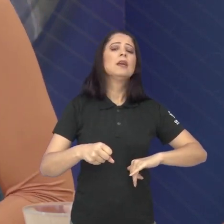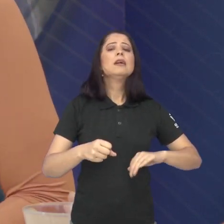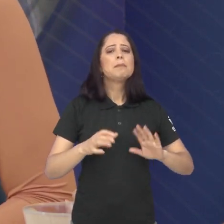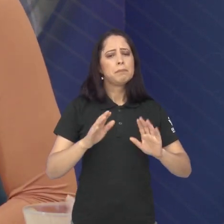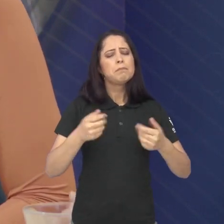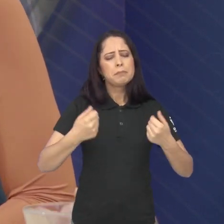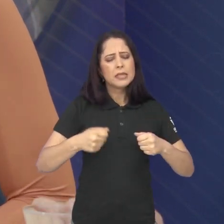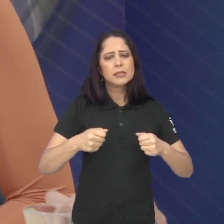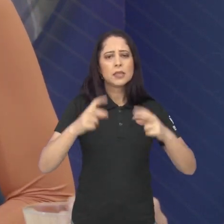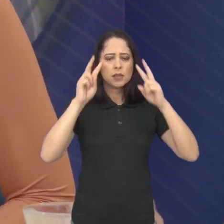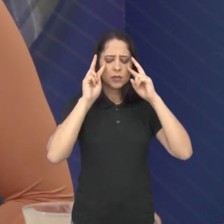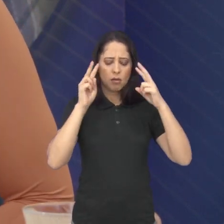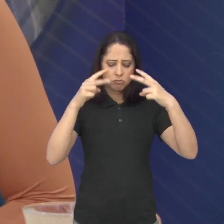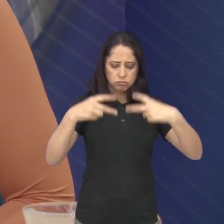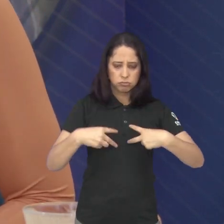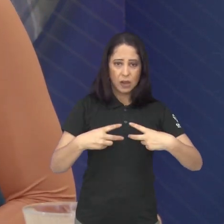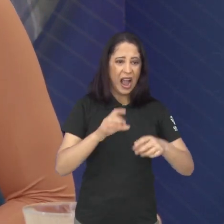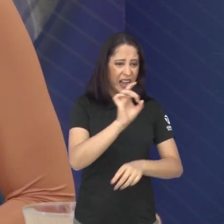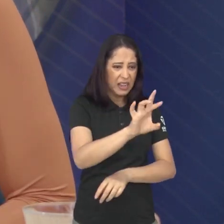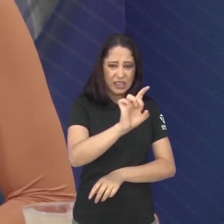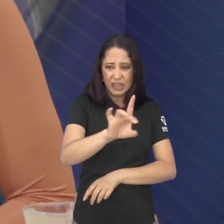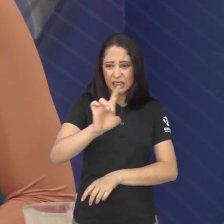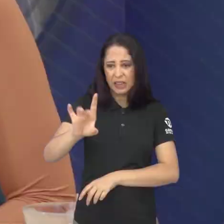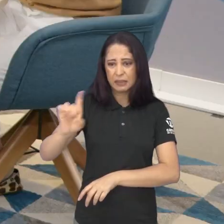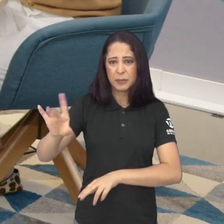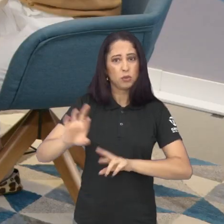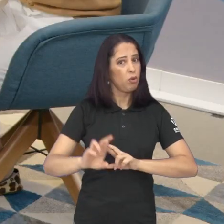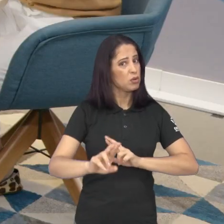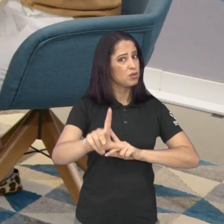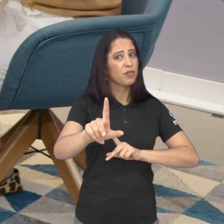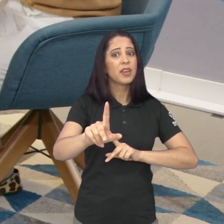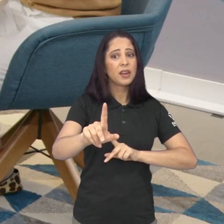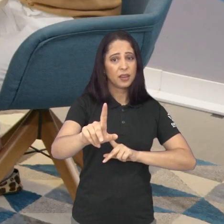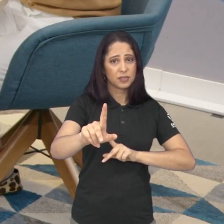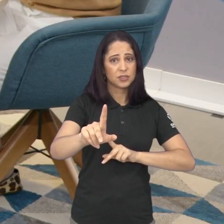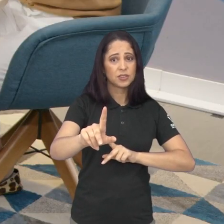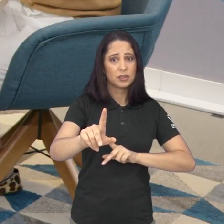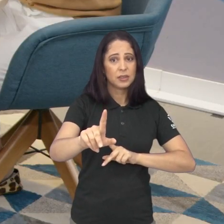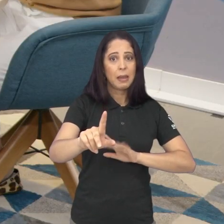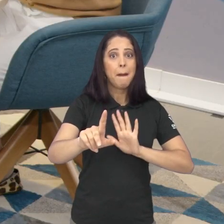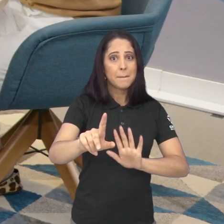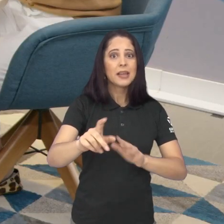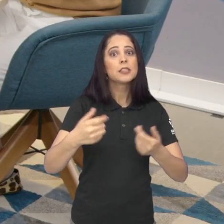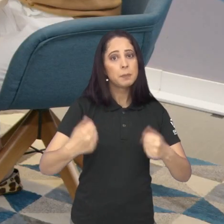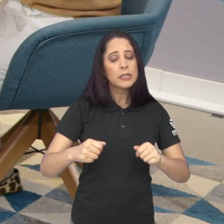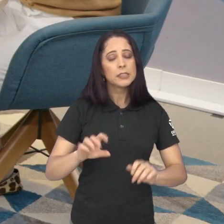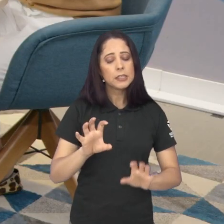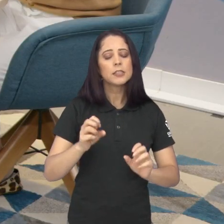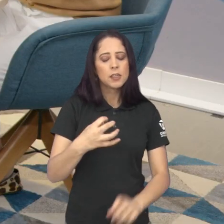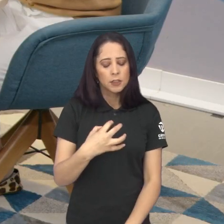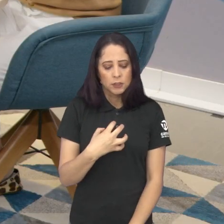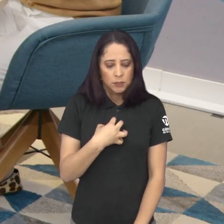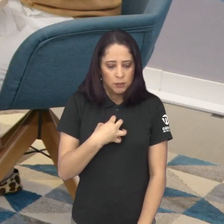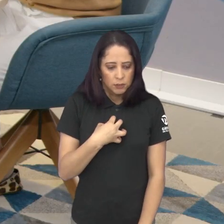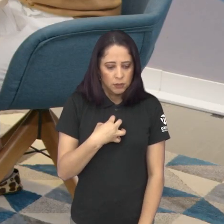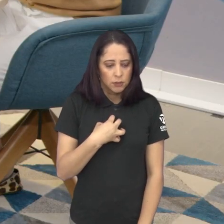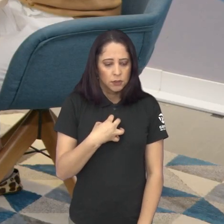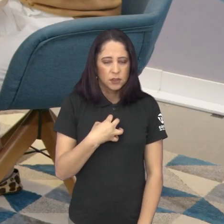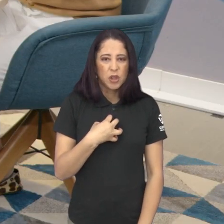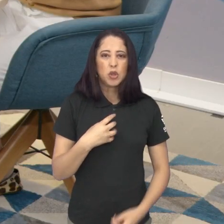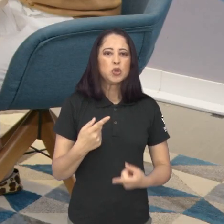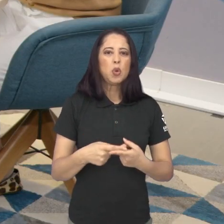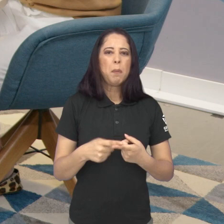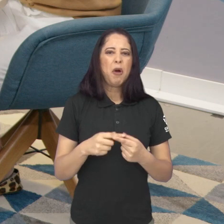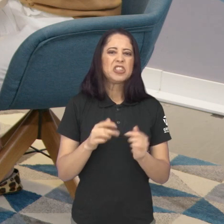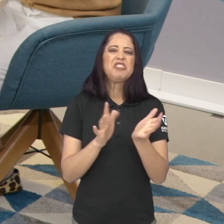mais para frente, que cada um tem seu tempo de lidar com as coisas, mas é importante deixar sentir, né, não tentar tapar o